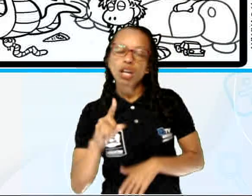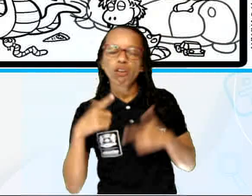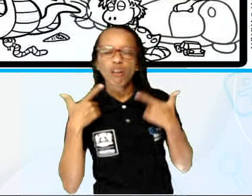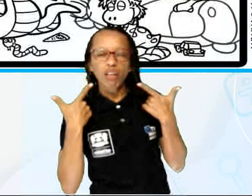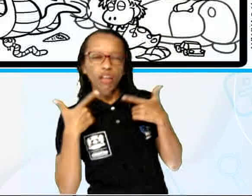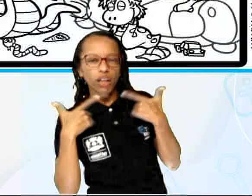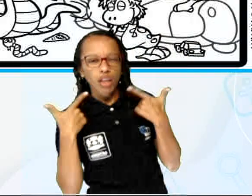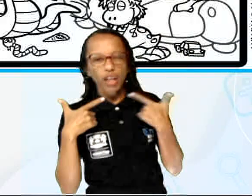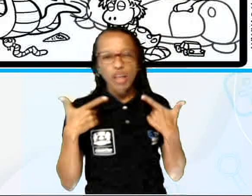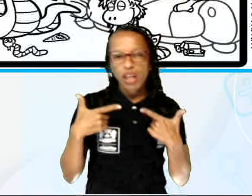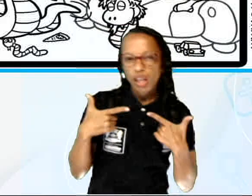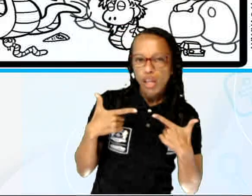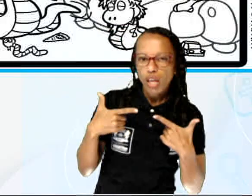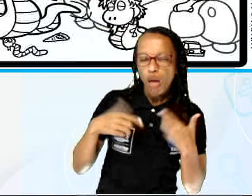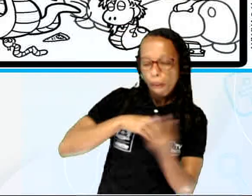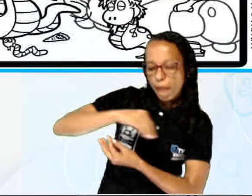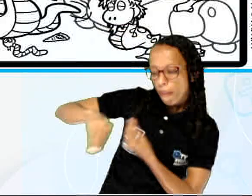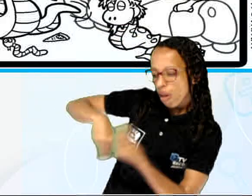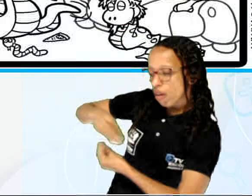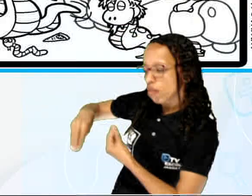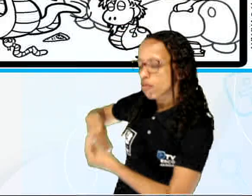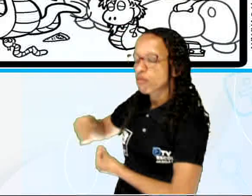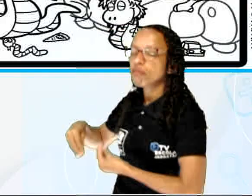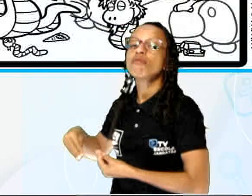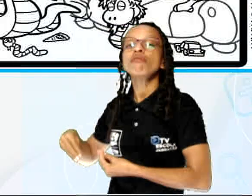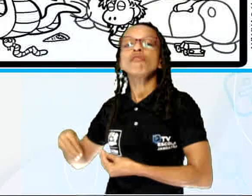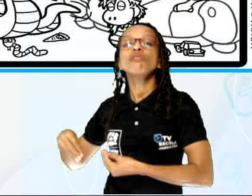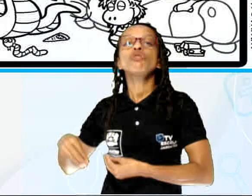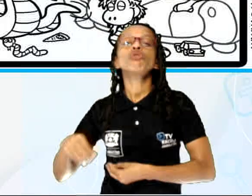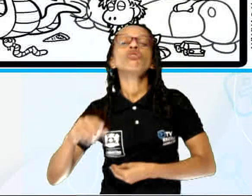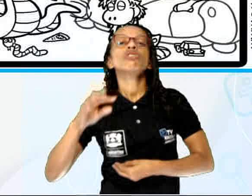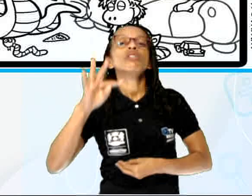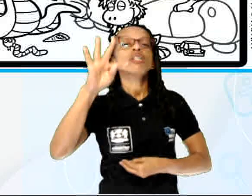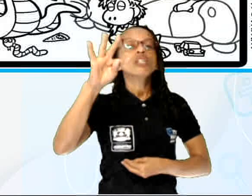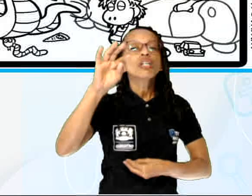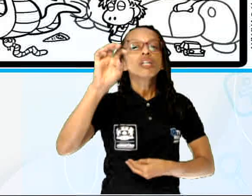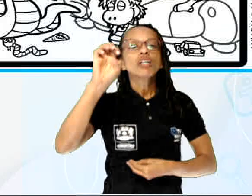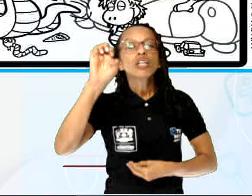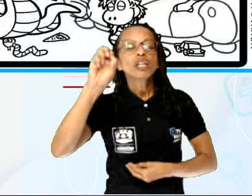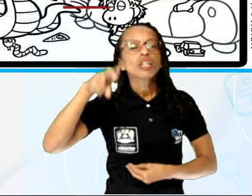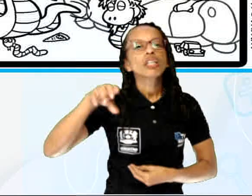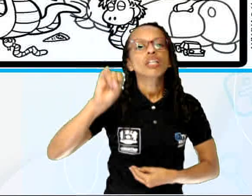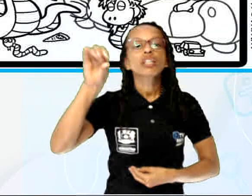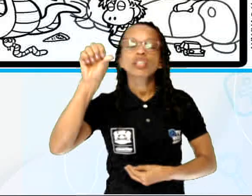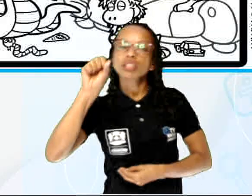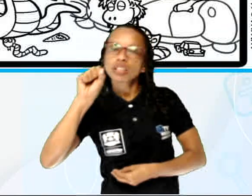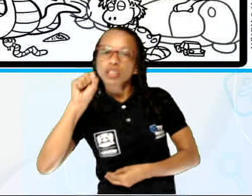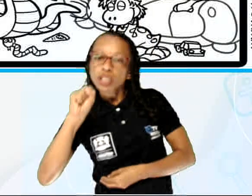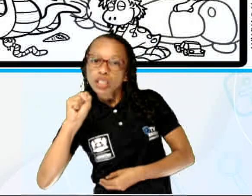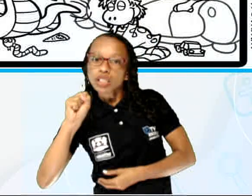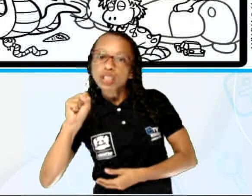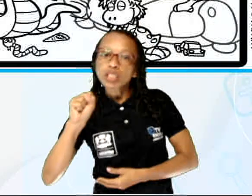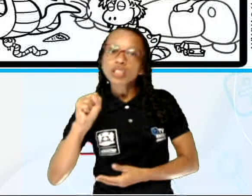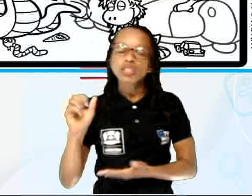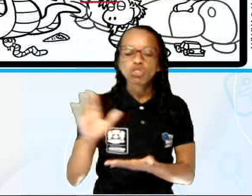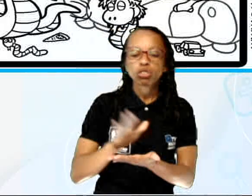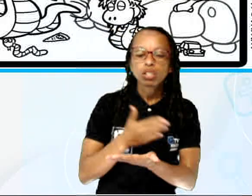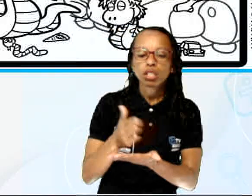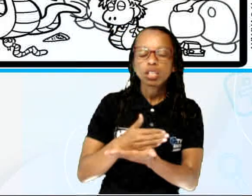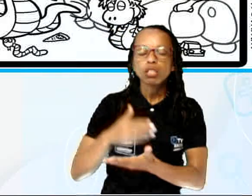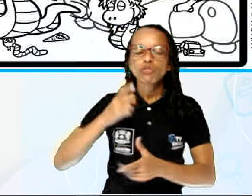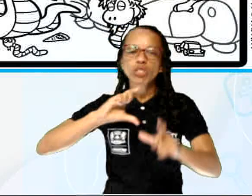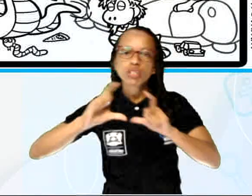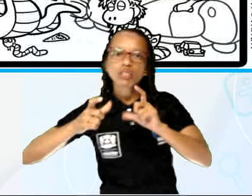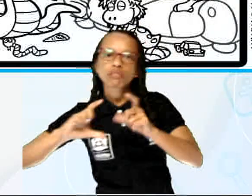engraçadinho, bagunça, tênis, algo, lápis, então.